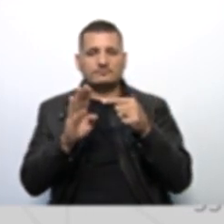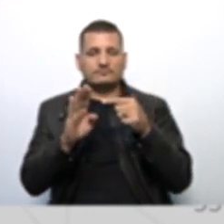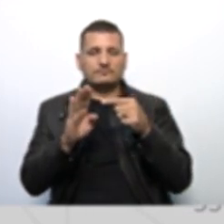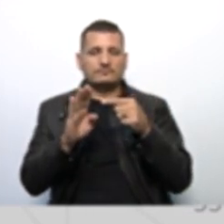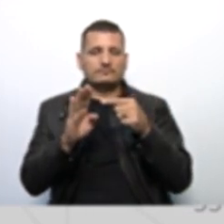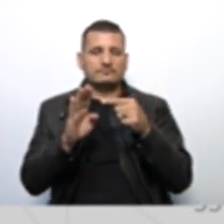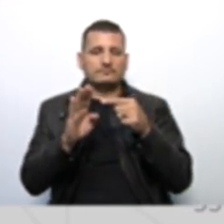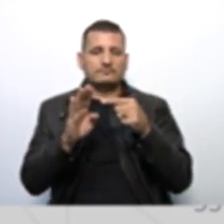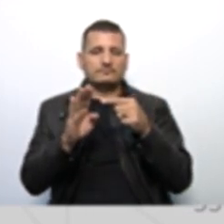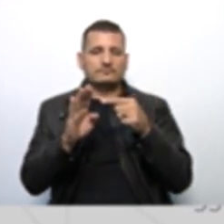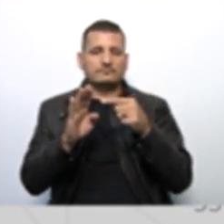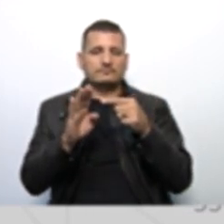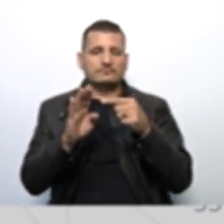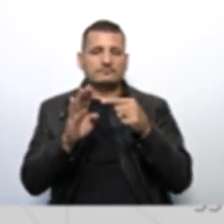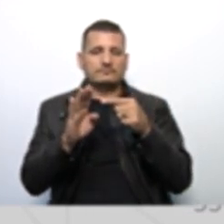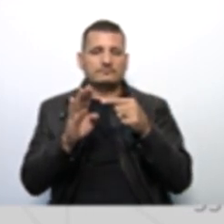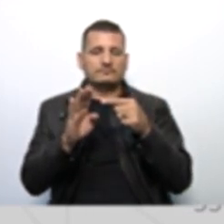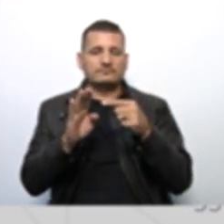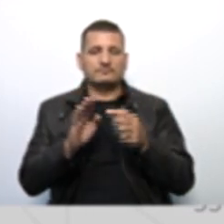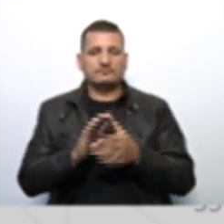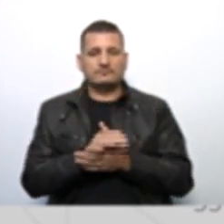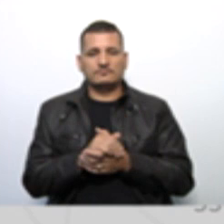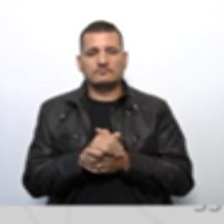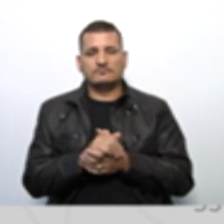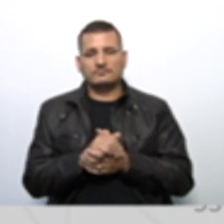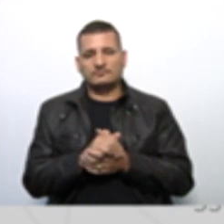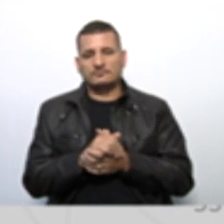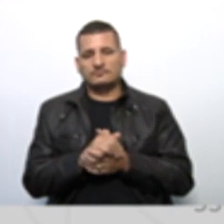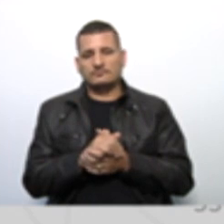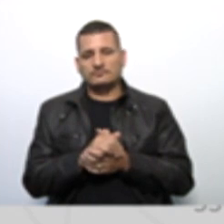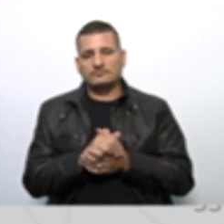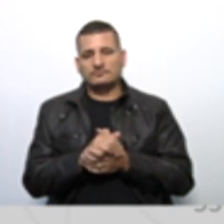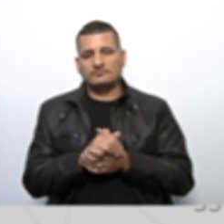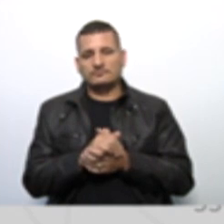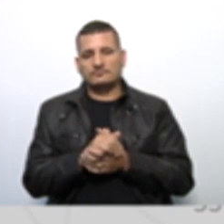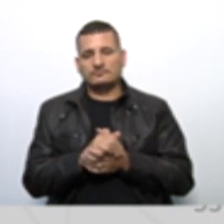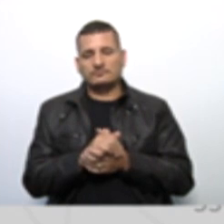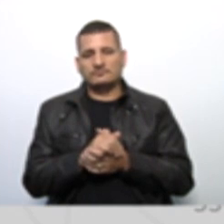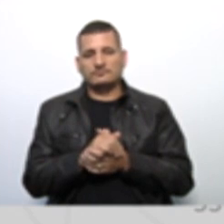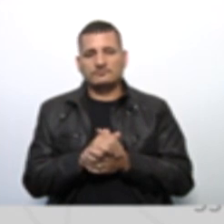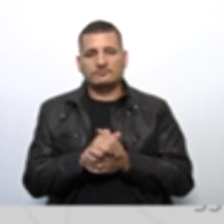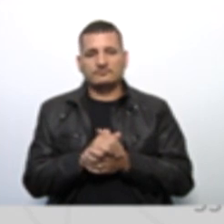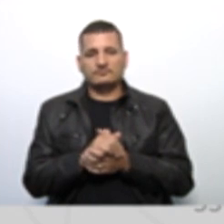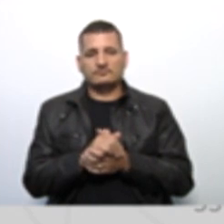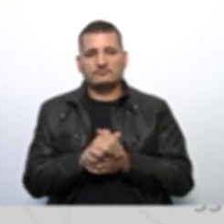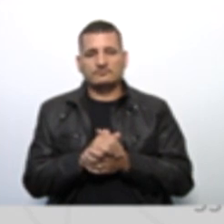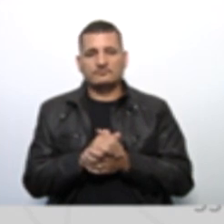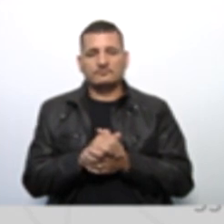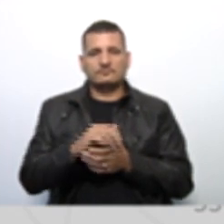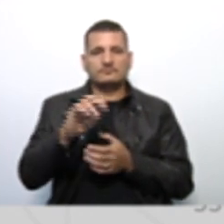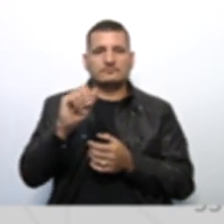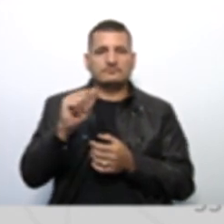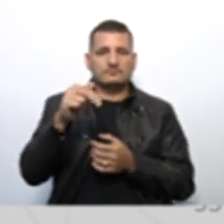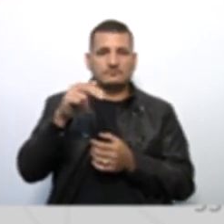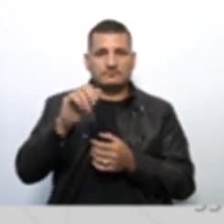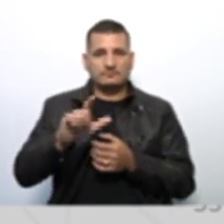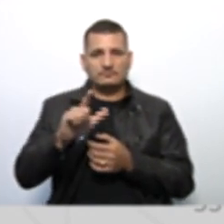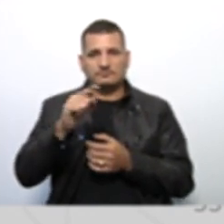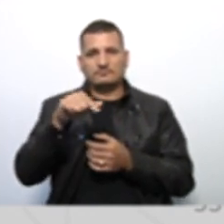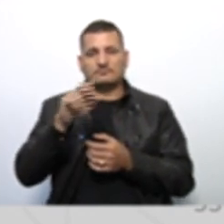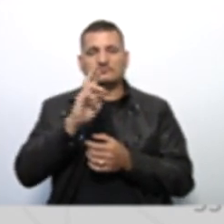vocês, poderíamos dizer que é em anel. Vocês responderam primeiro em anel, né? Então poderíamos dizer que é em